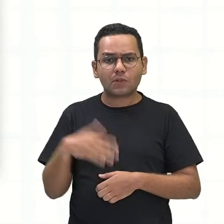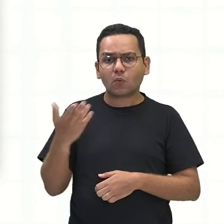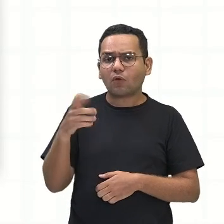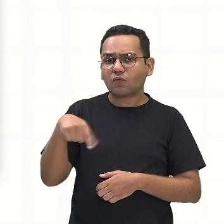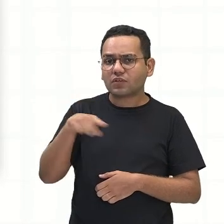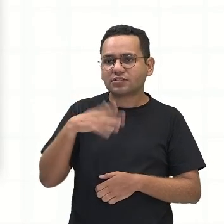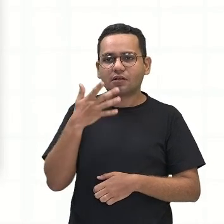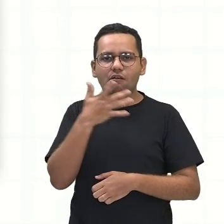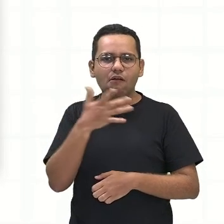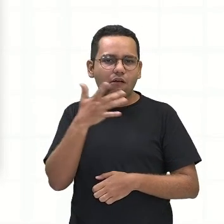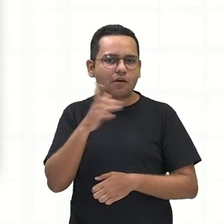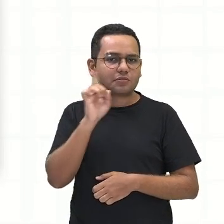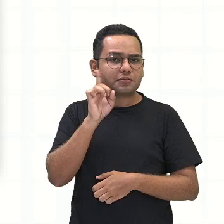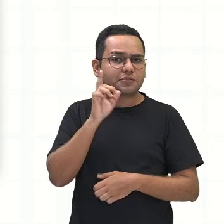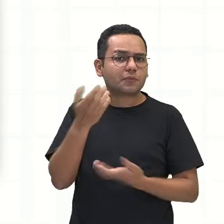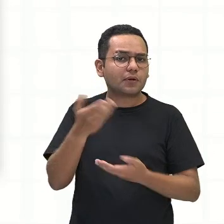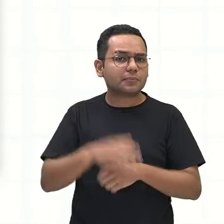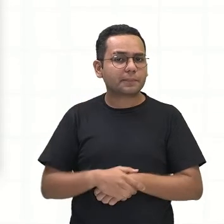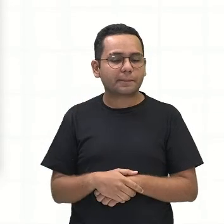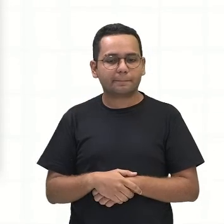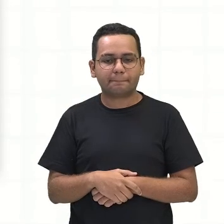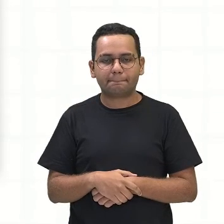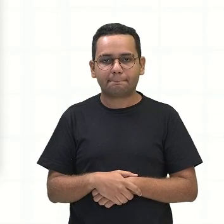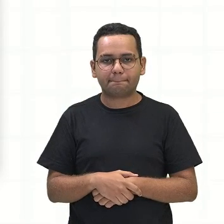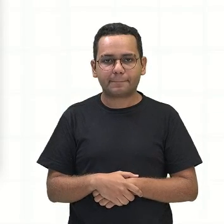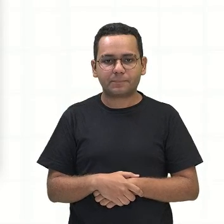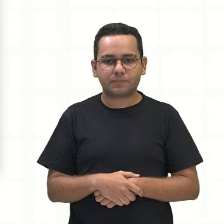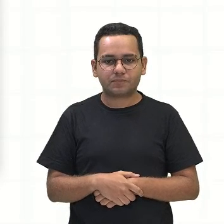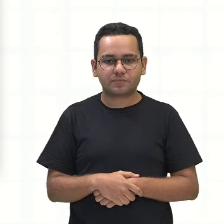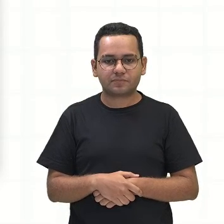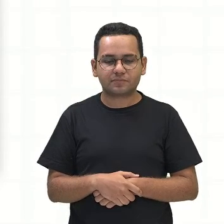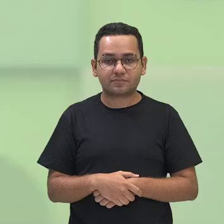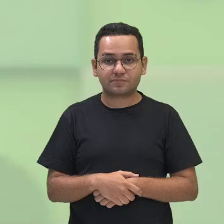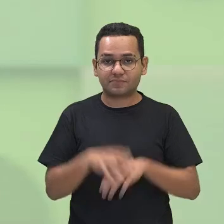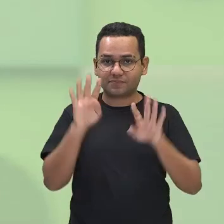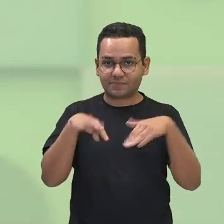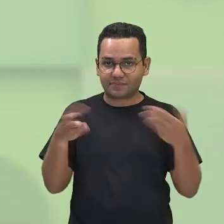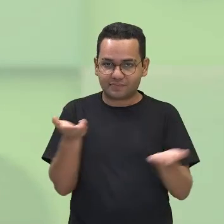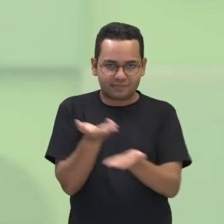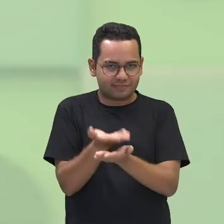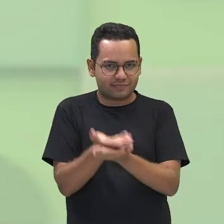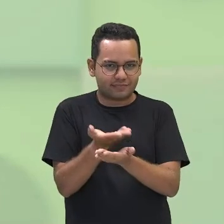a dia e você consome? Tá? Então, essa foi a nossa aula